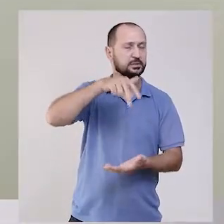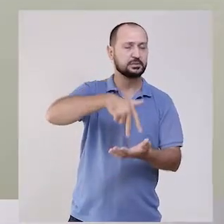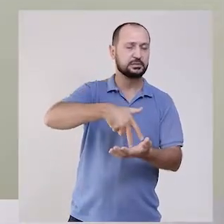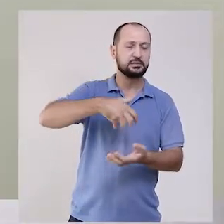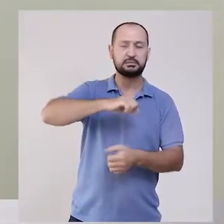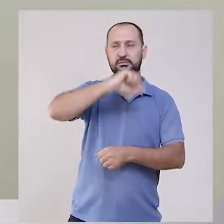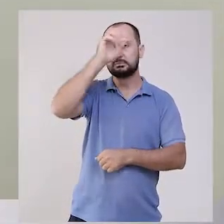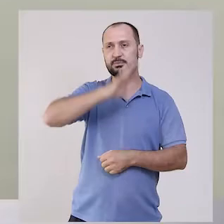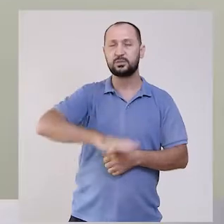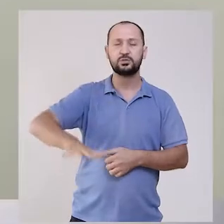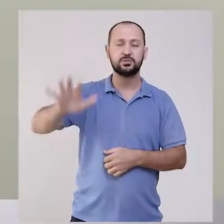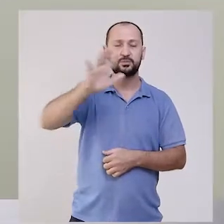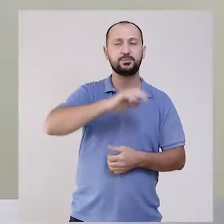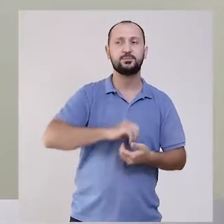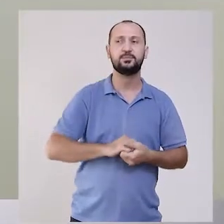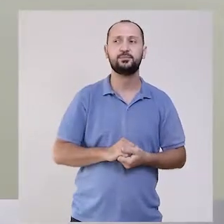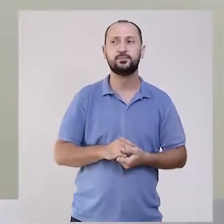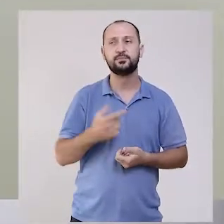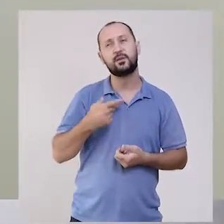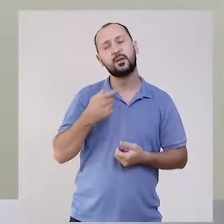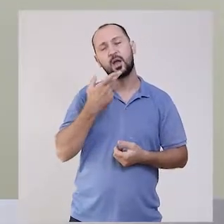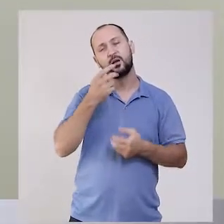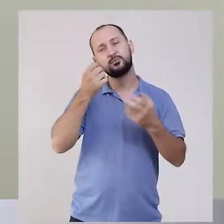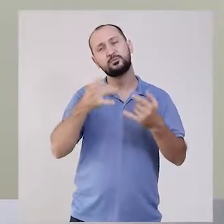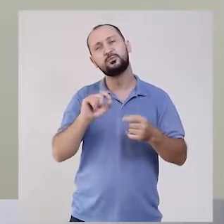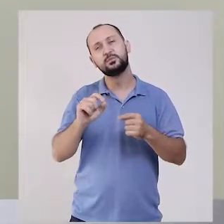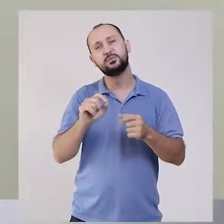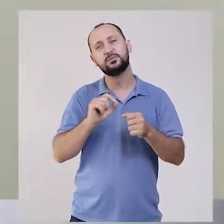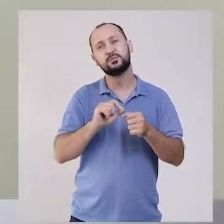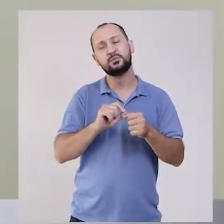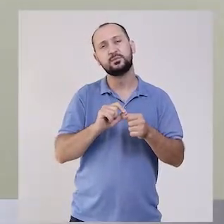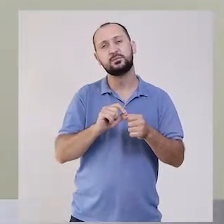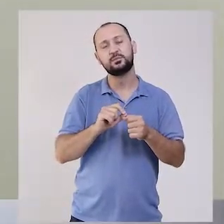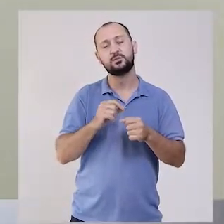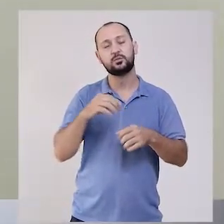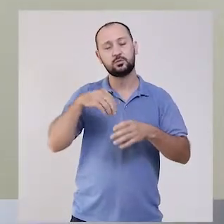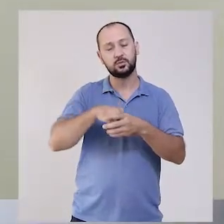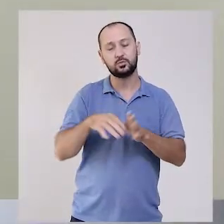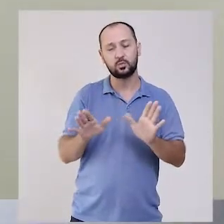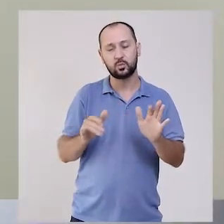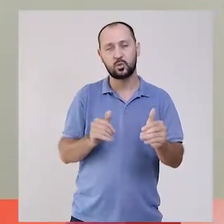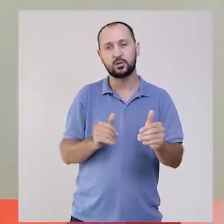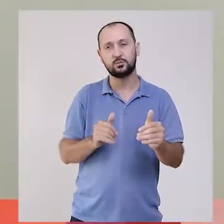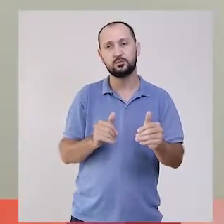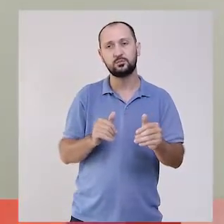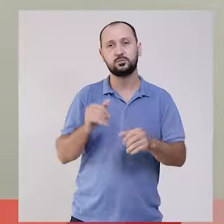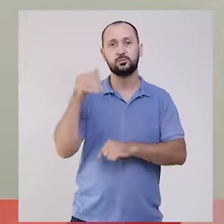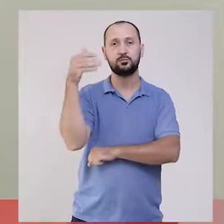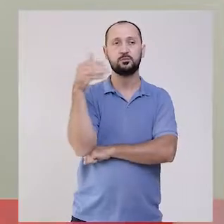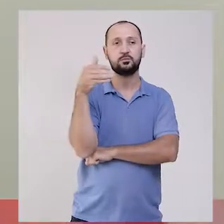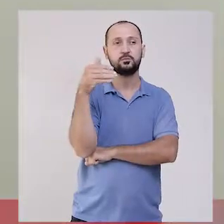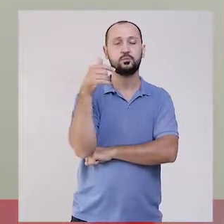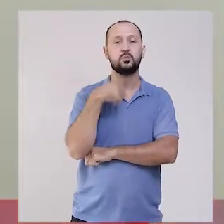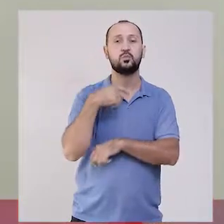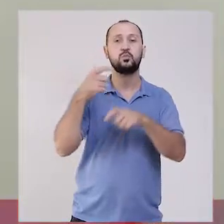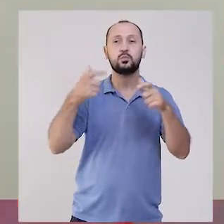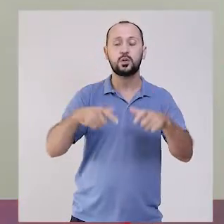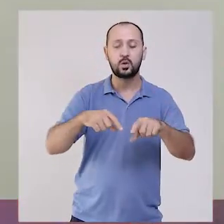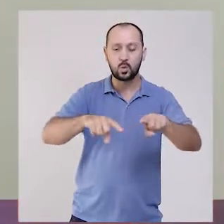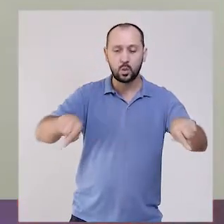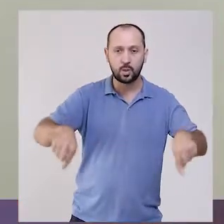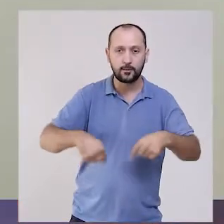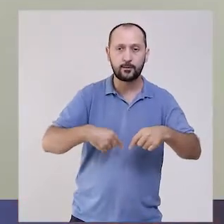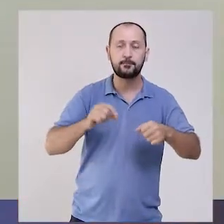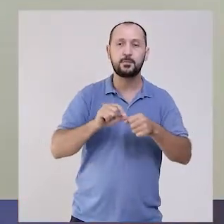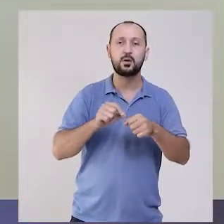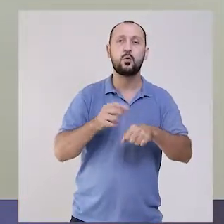pelo Brasil e pelo mundo afora. Ele dizia o seguinte, eu faço exercício no quarto do hotel. Quando eu não tenho